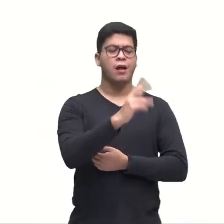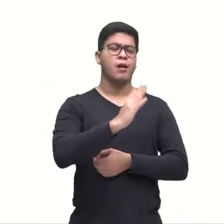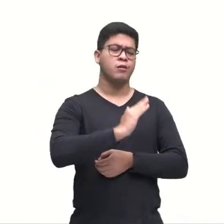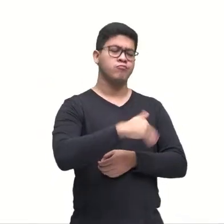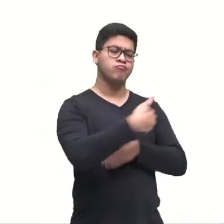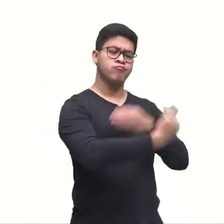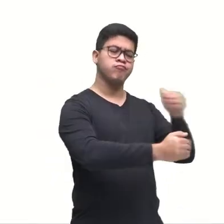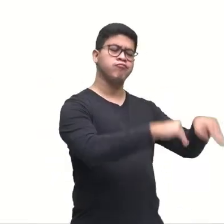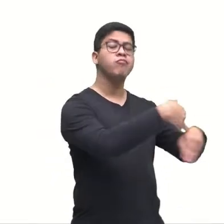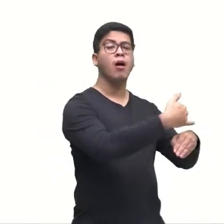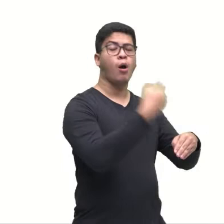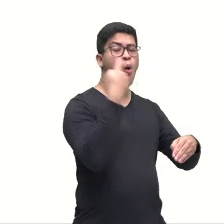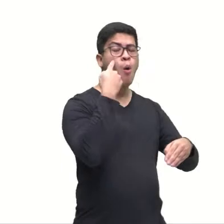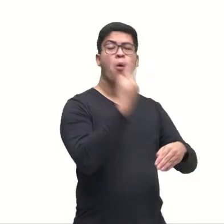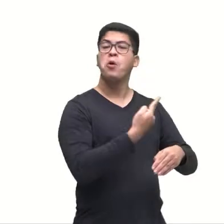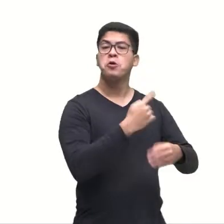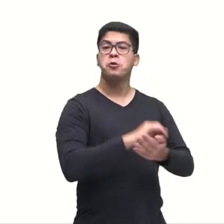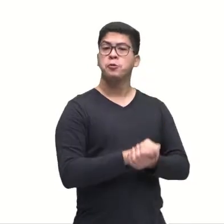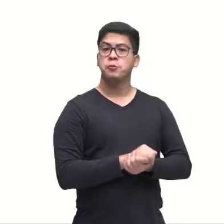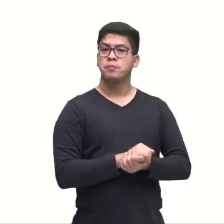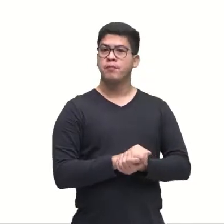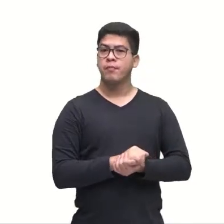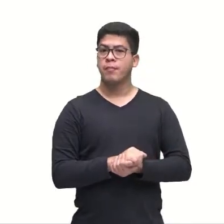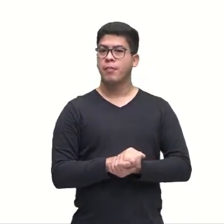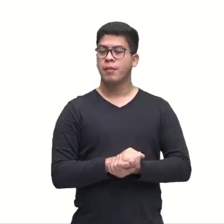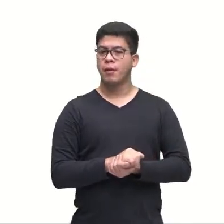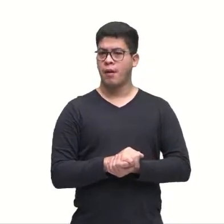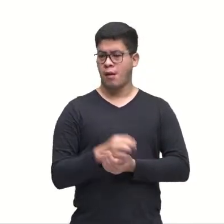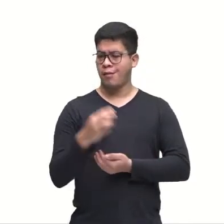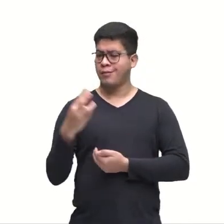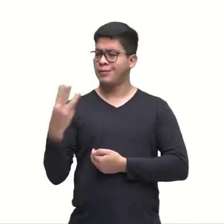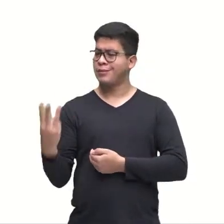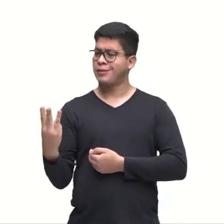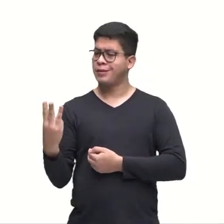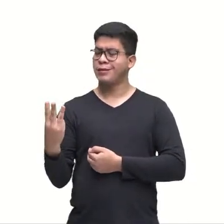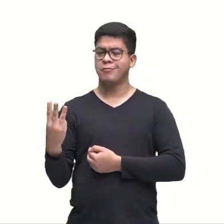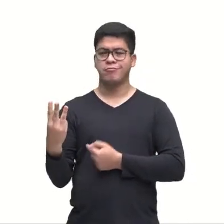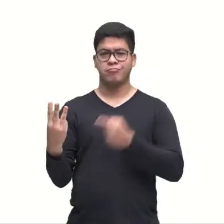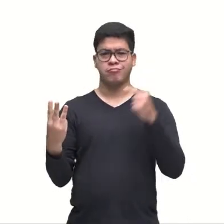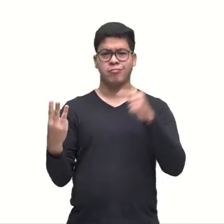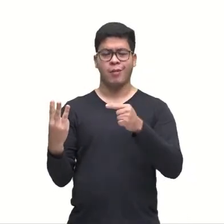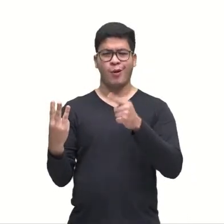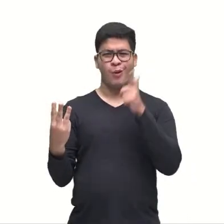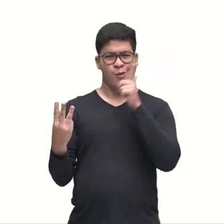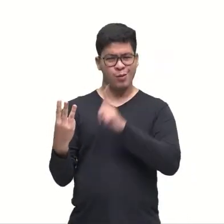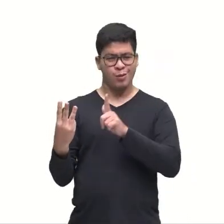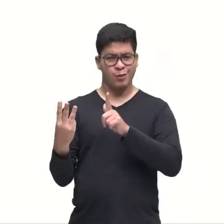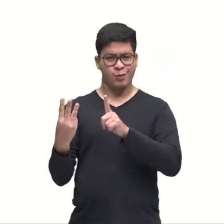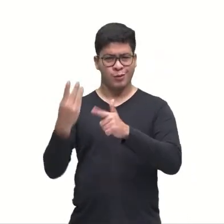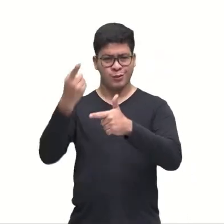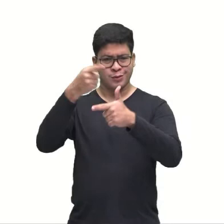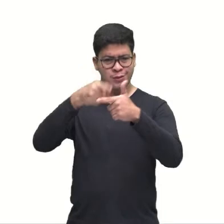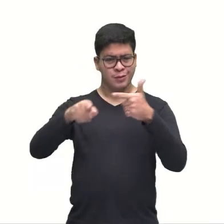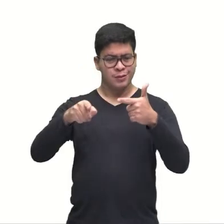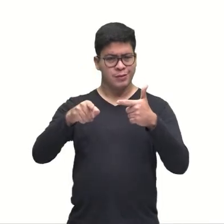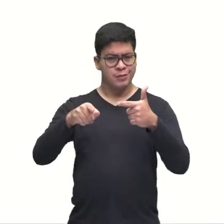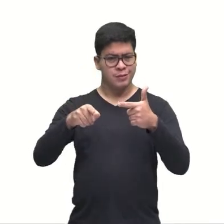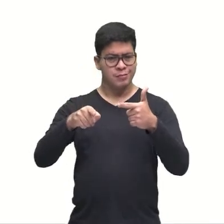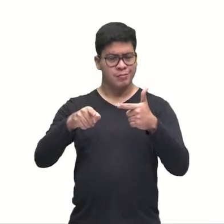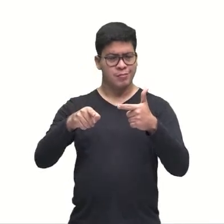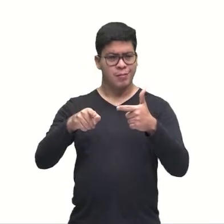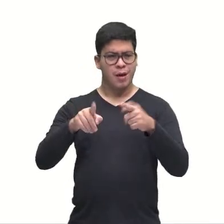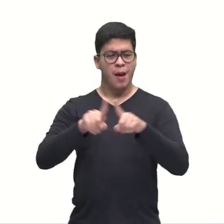embora. Então, eu vou pegar o próximo número primo da sequência que eu tenho depois do 2. O próximo número primo que eu tenho é o 3.